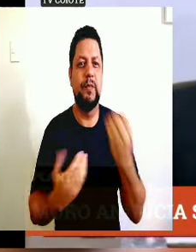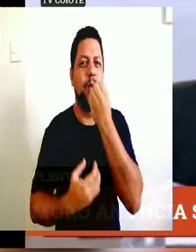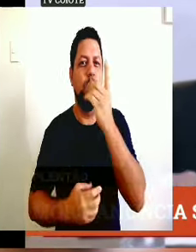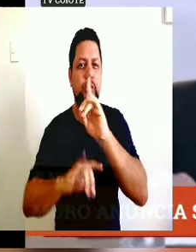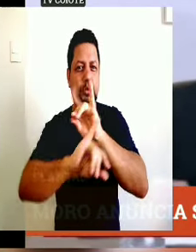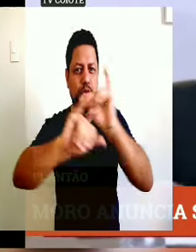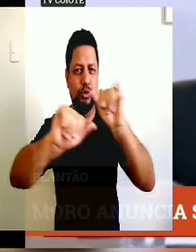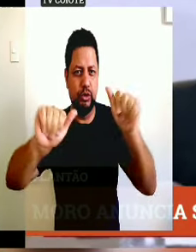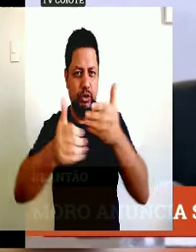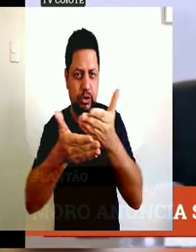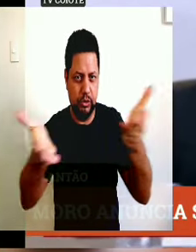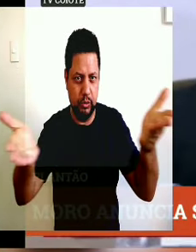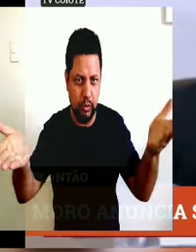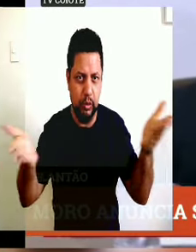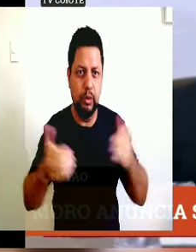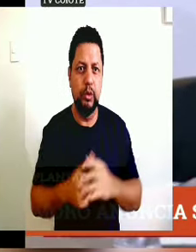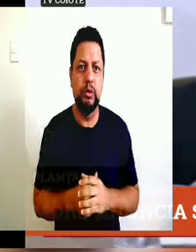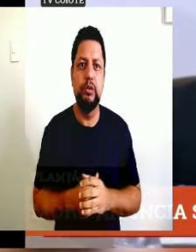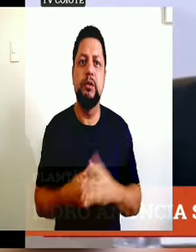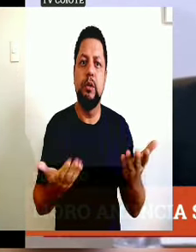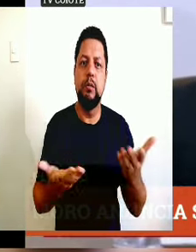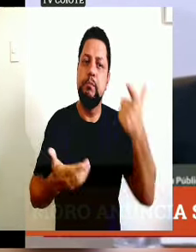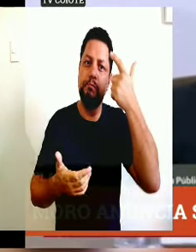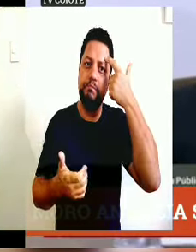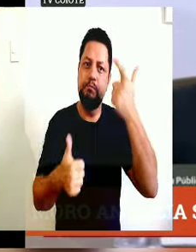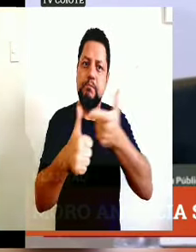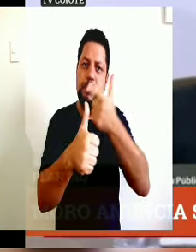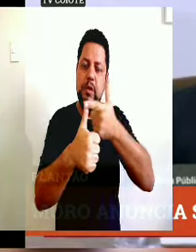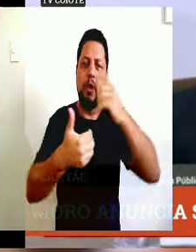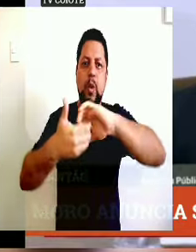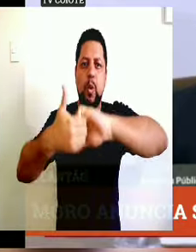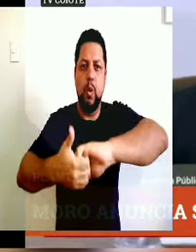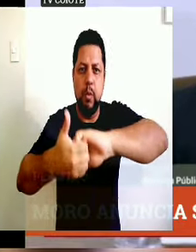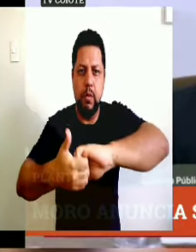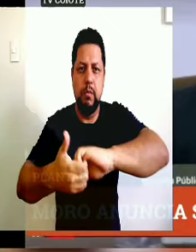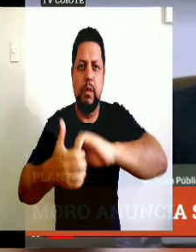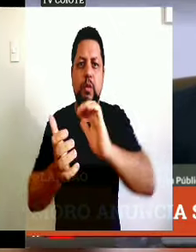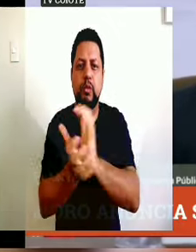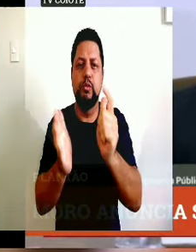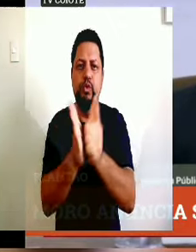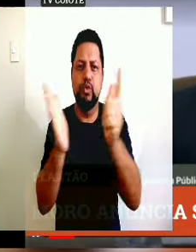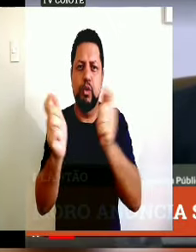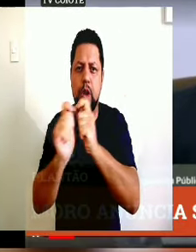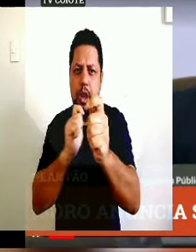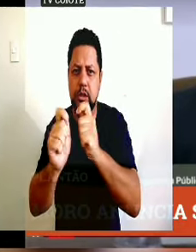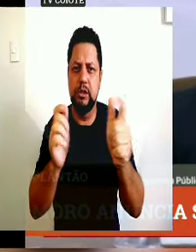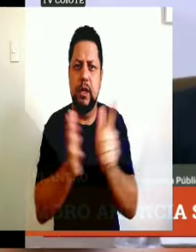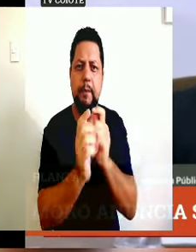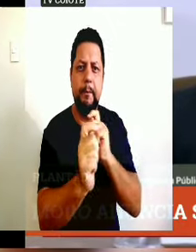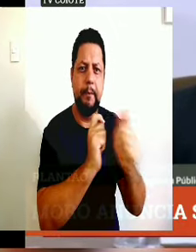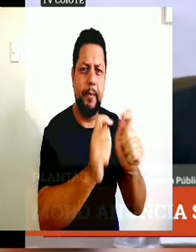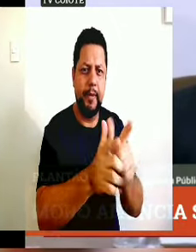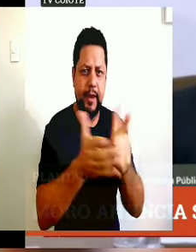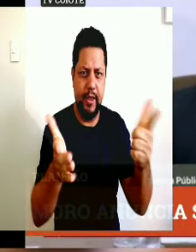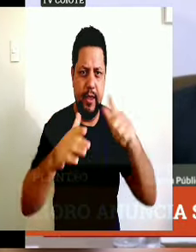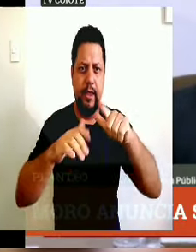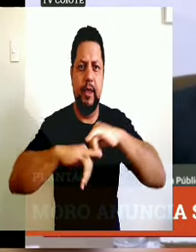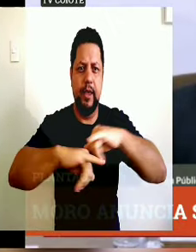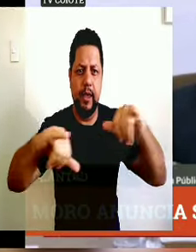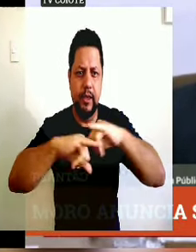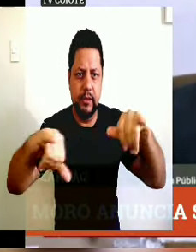dia a todos. Quero cumprimentar não só os jornalistas, o pessoal da imprensa, mas especialmente aqui